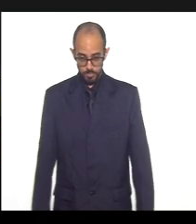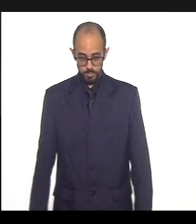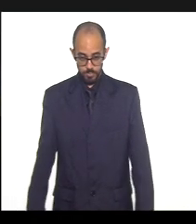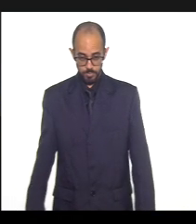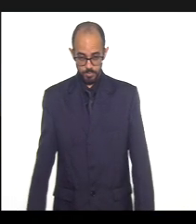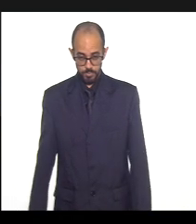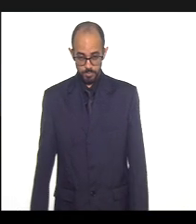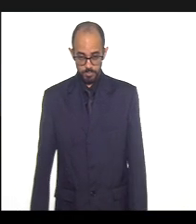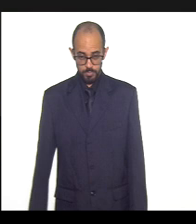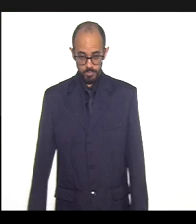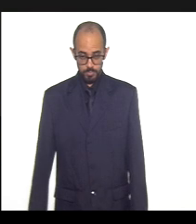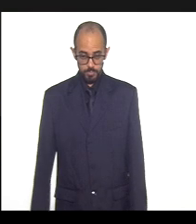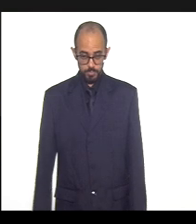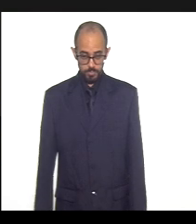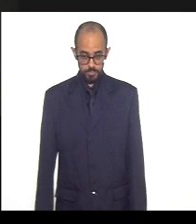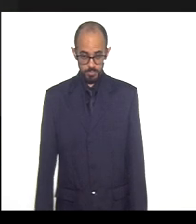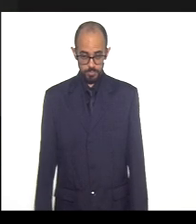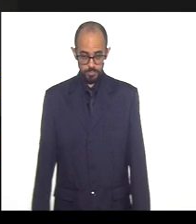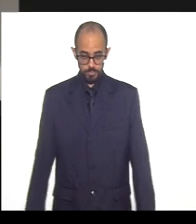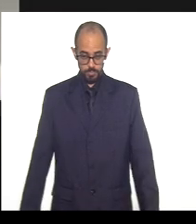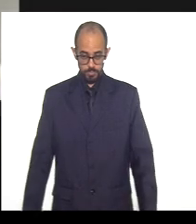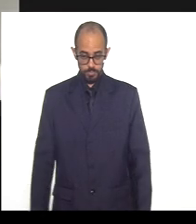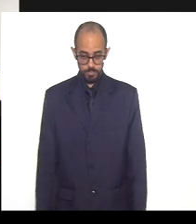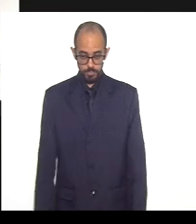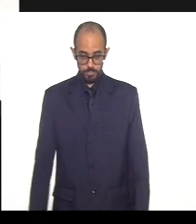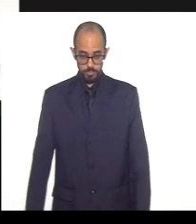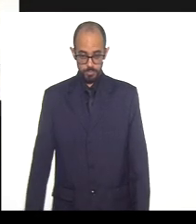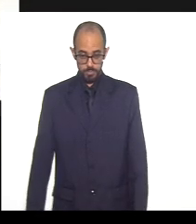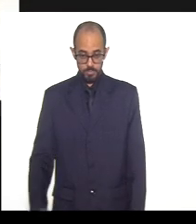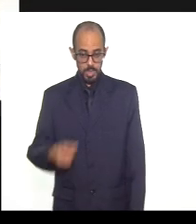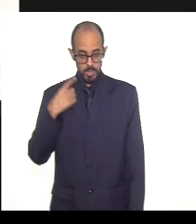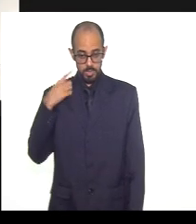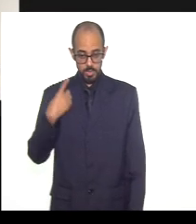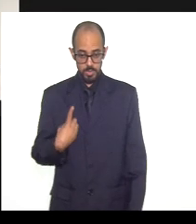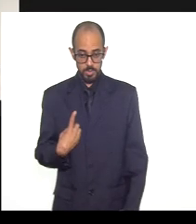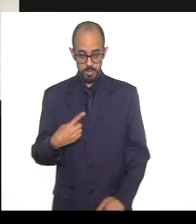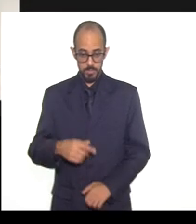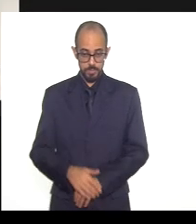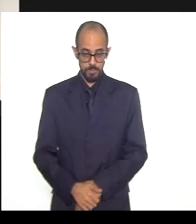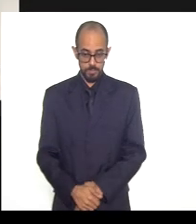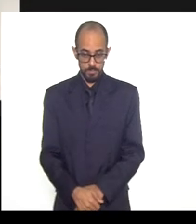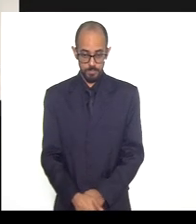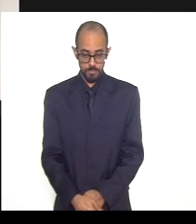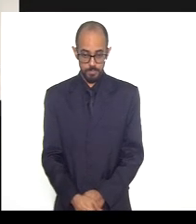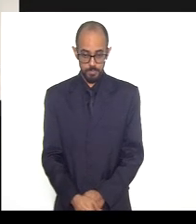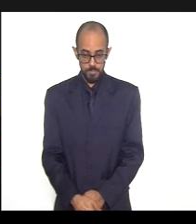quantos parlamentares que querem dar a palavra? Dani.